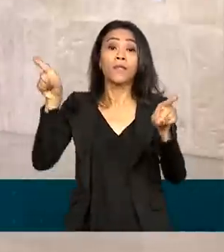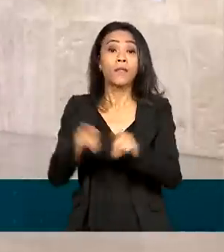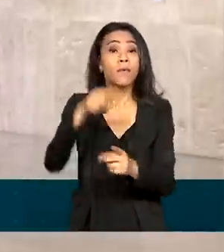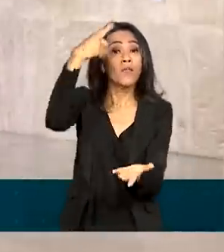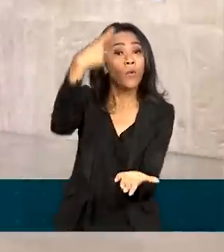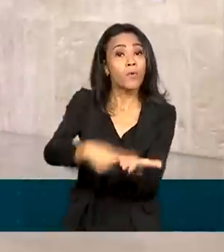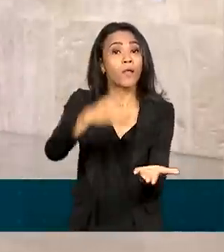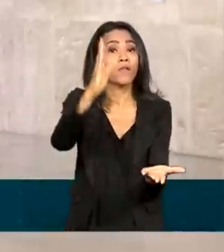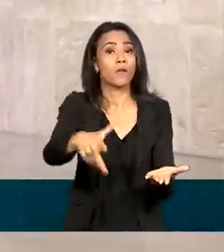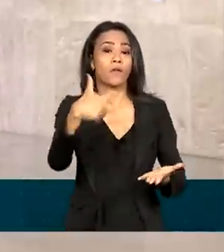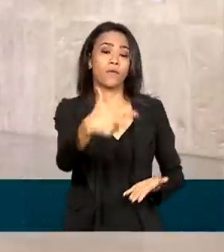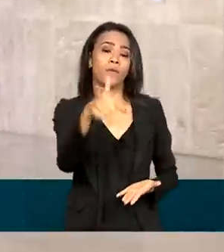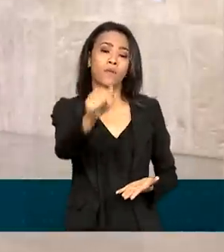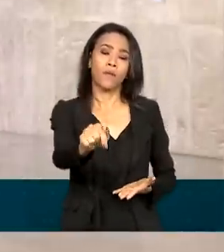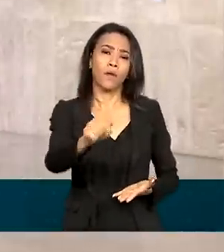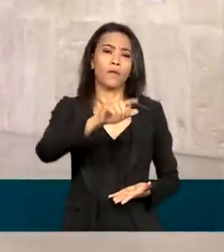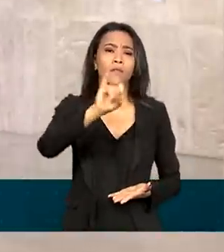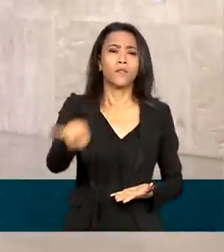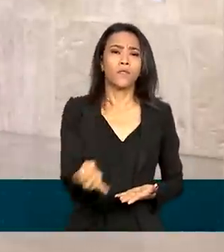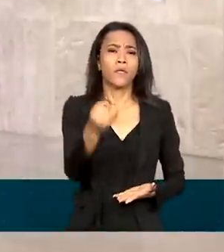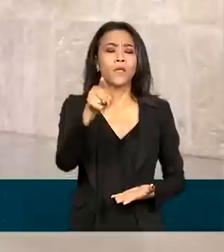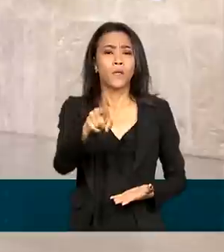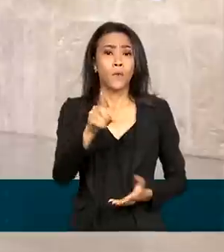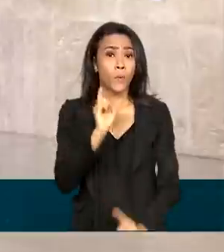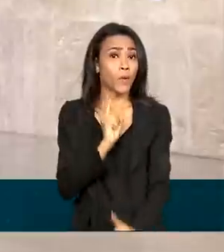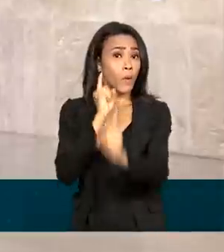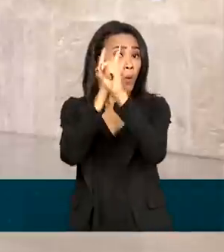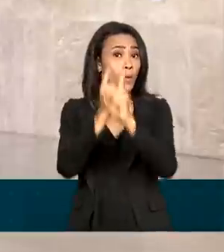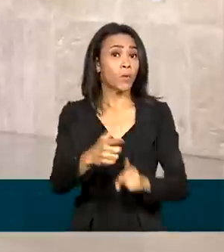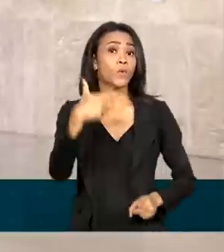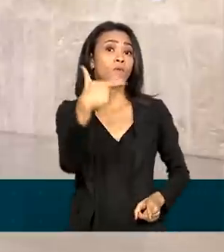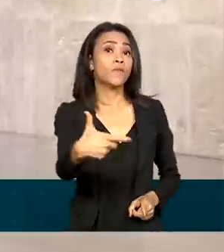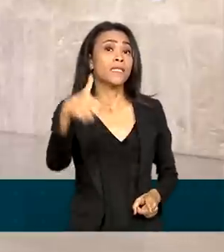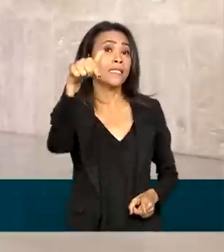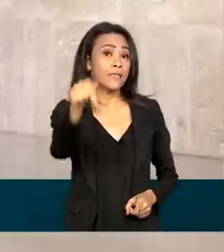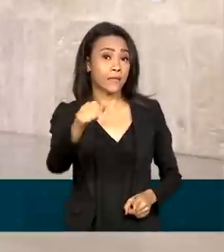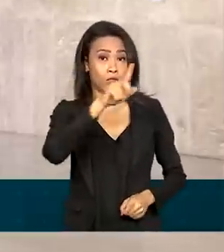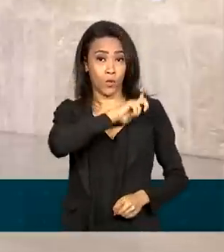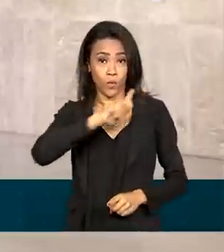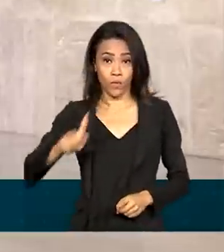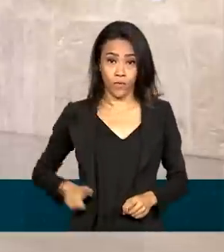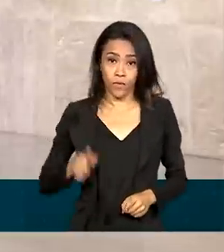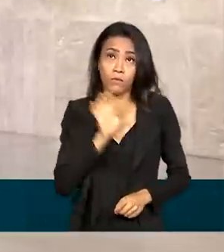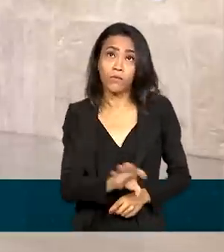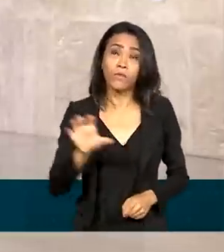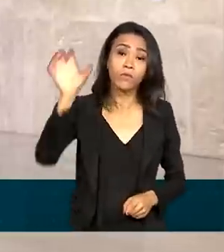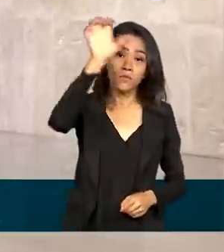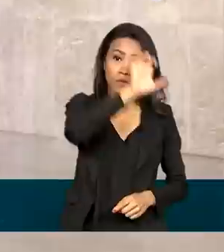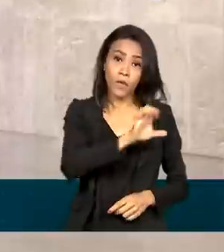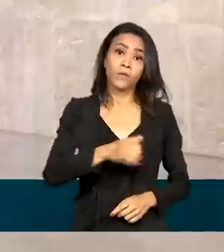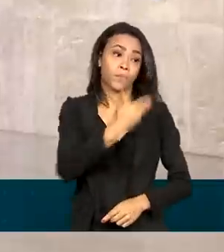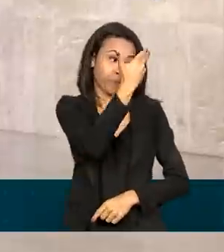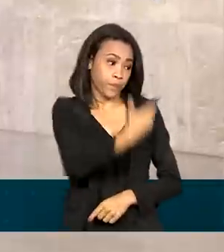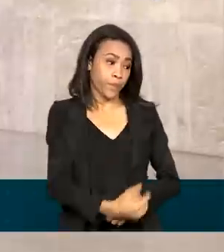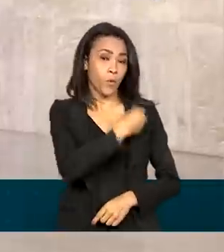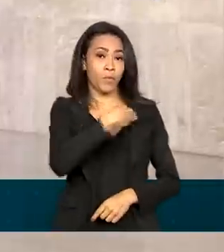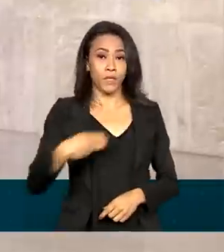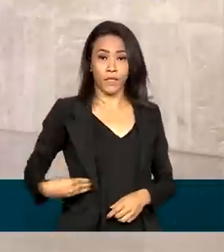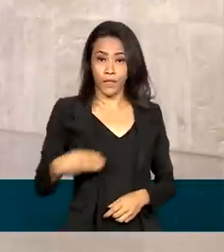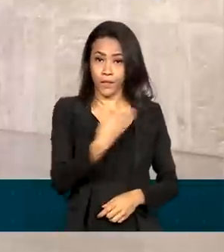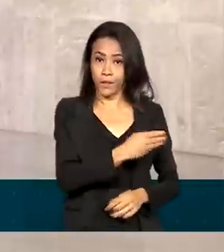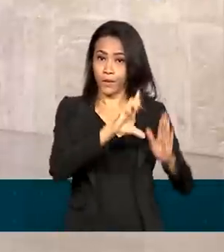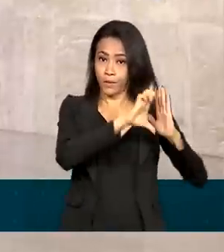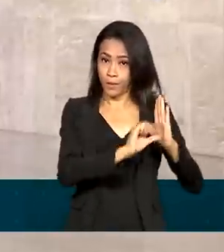o primeiro encontro de lula com os 27 governadores né segundo o ministro né da casa civil Rui Costa